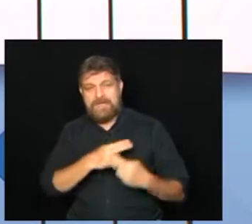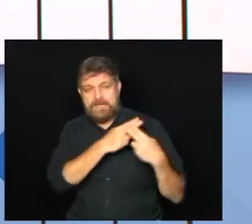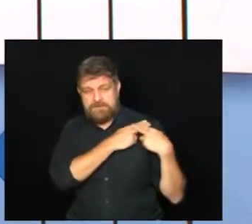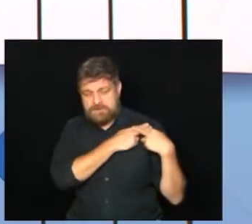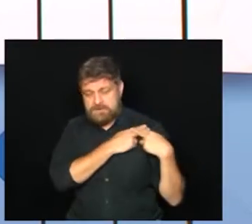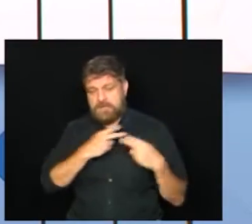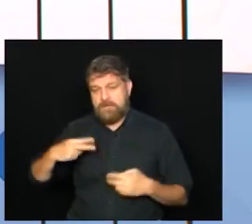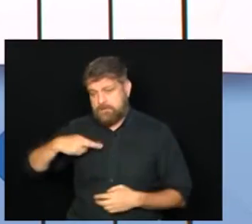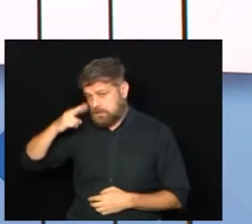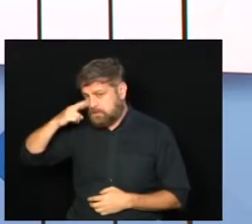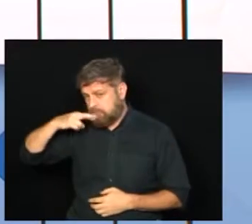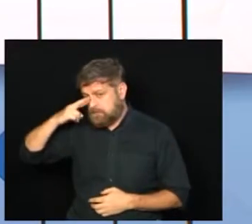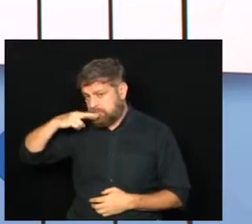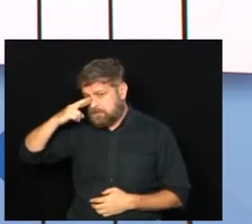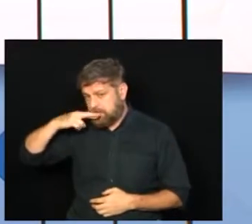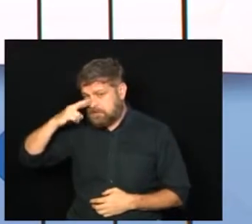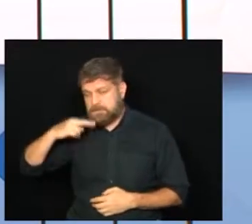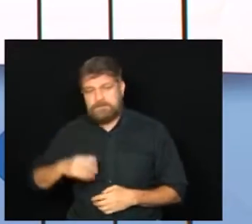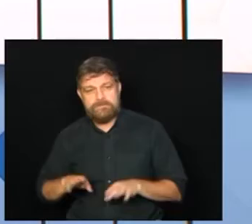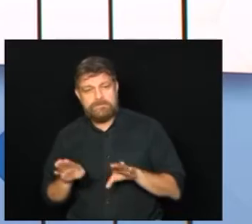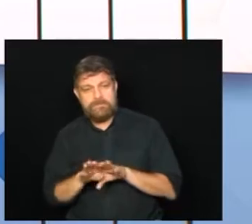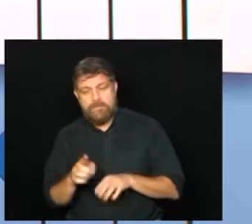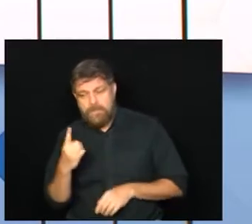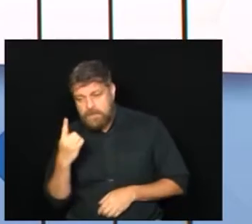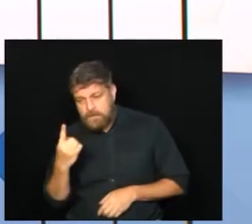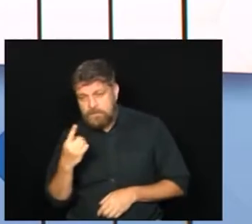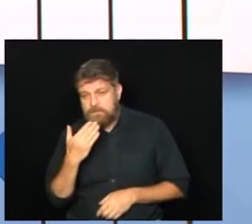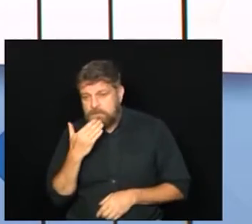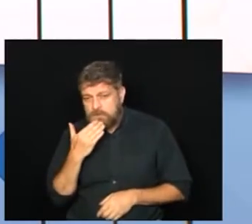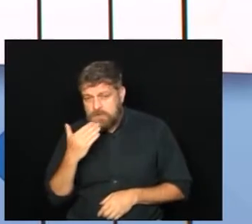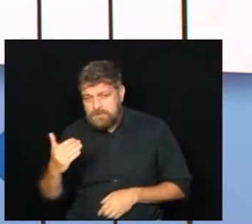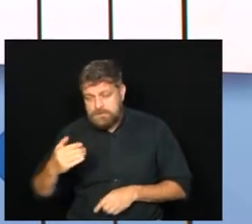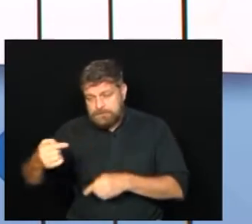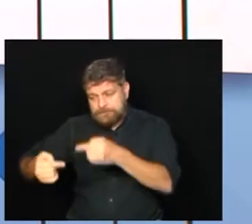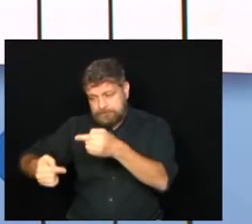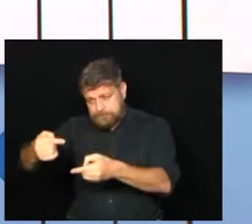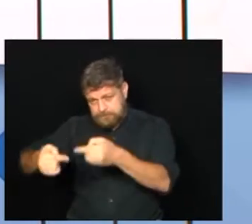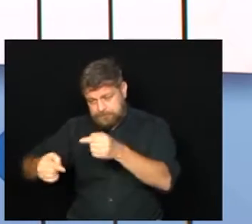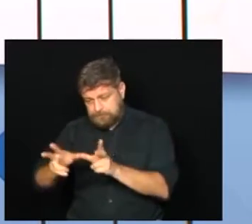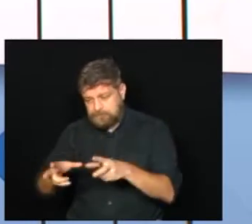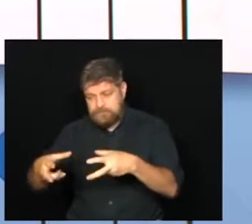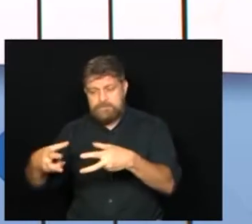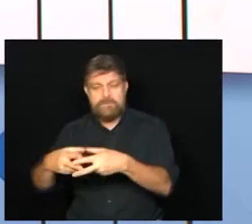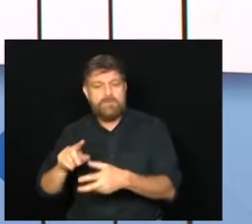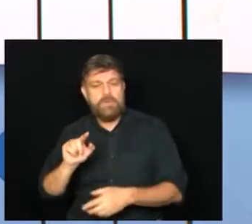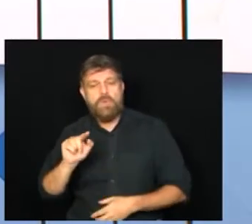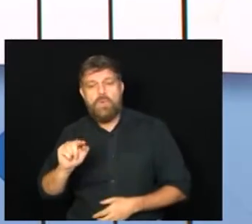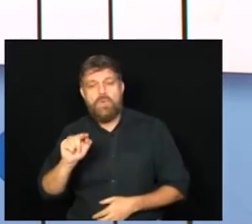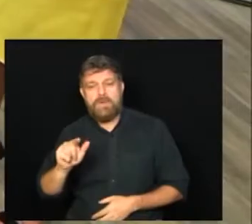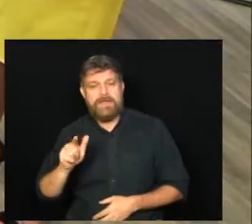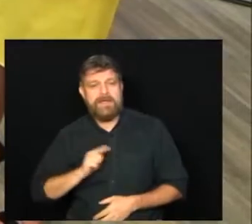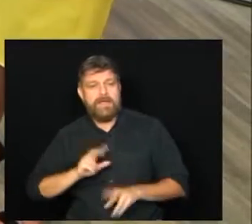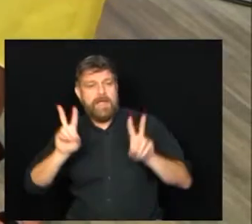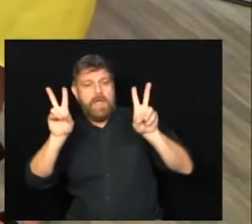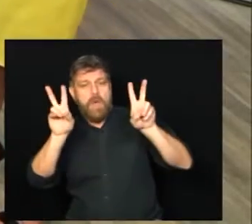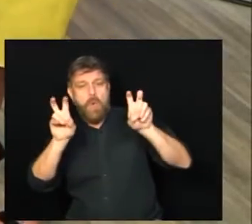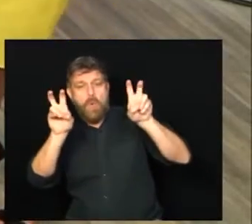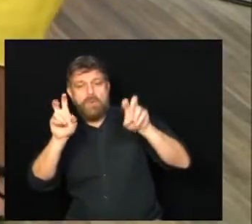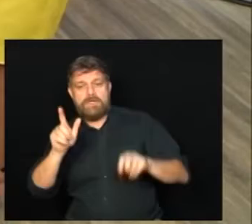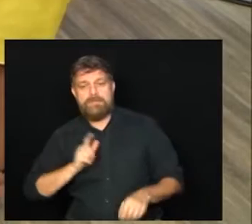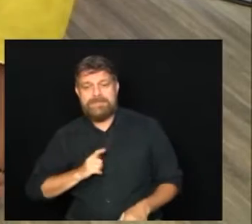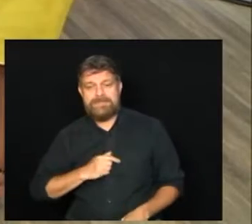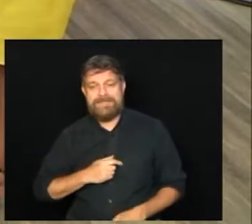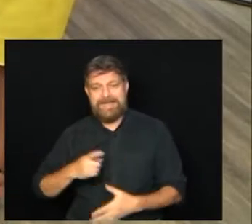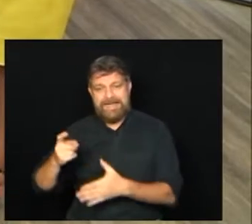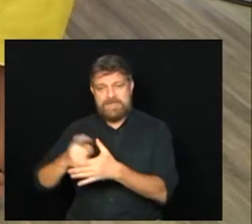vereador Arnaldo Salvetti. E uma das demandas discutidas nessa comissão foi justamente, Gabriel, essa questão do perdão